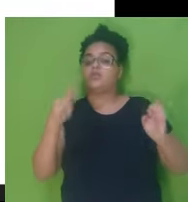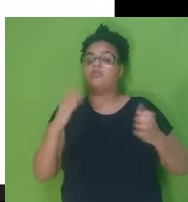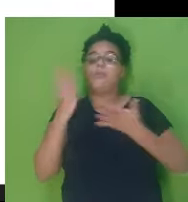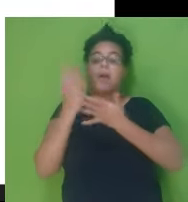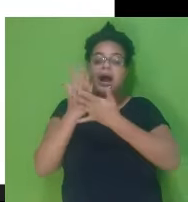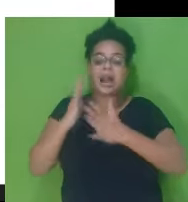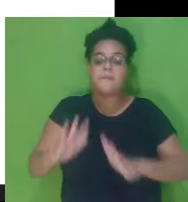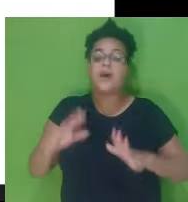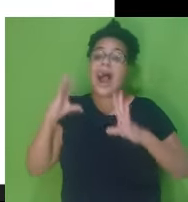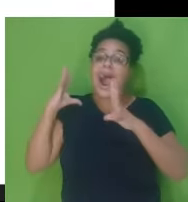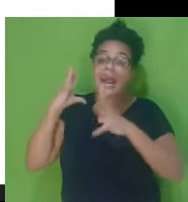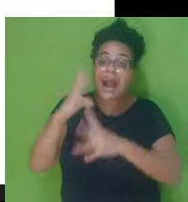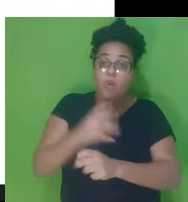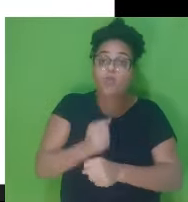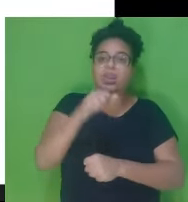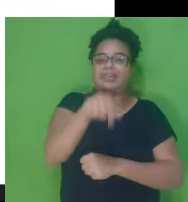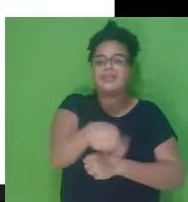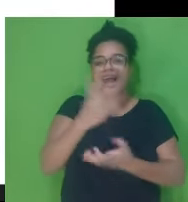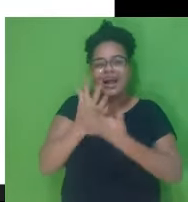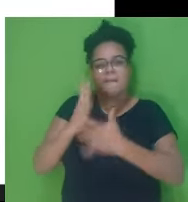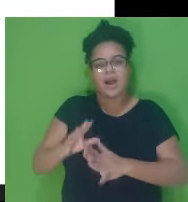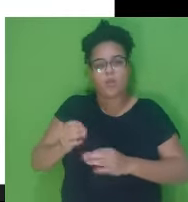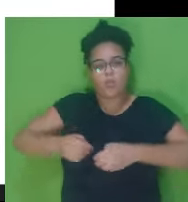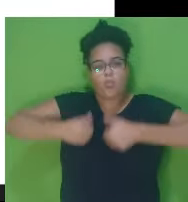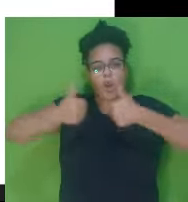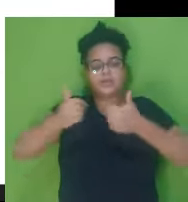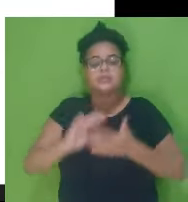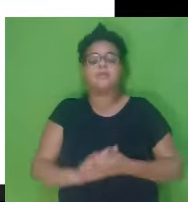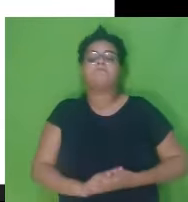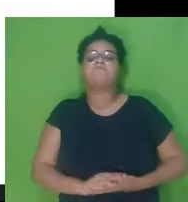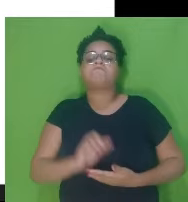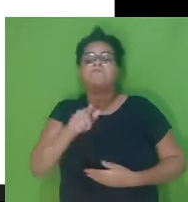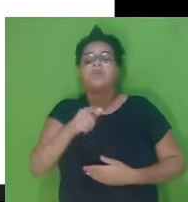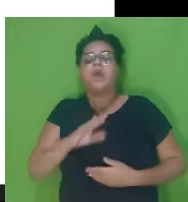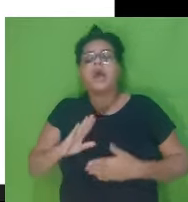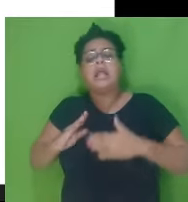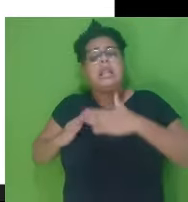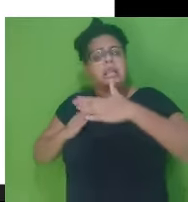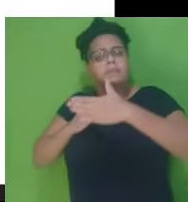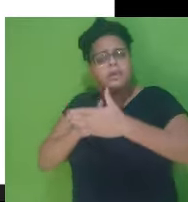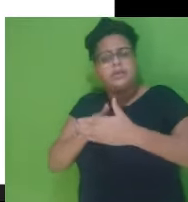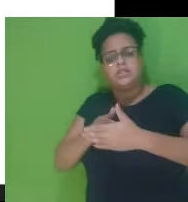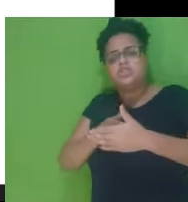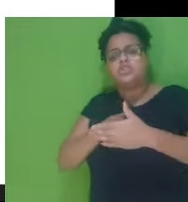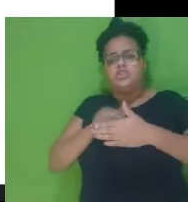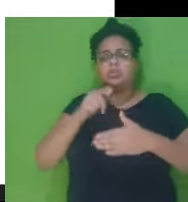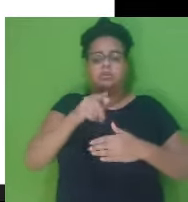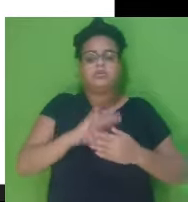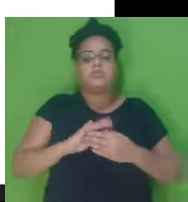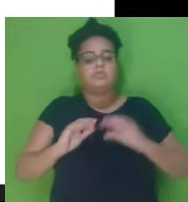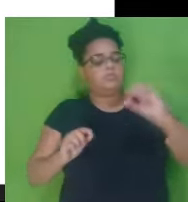concluir o vídeo calculando este limite. Quando